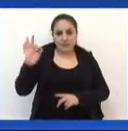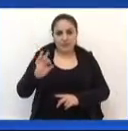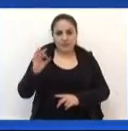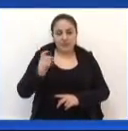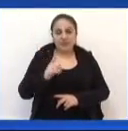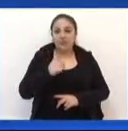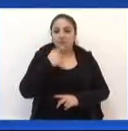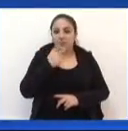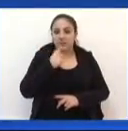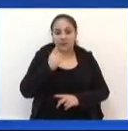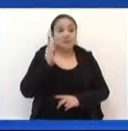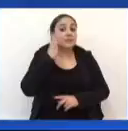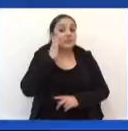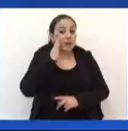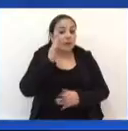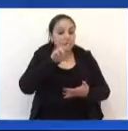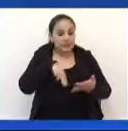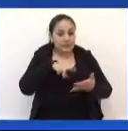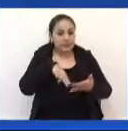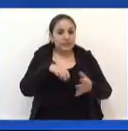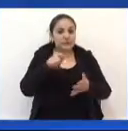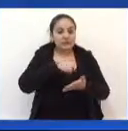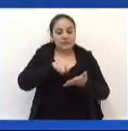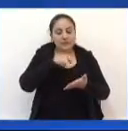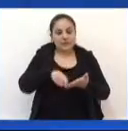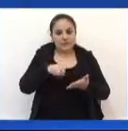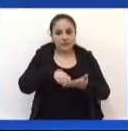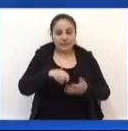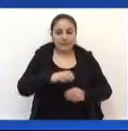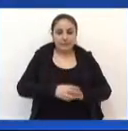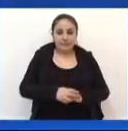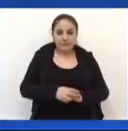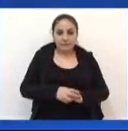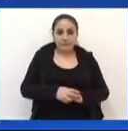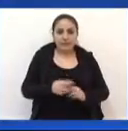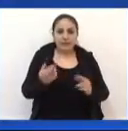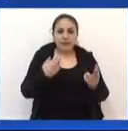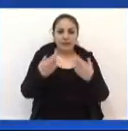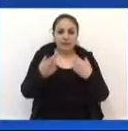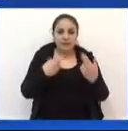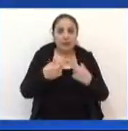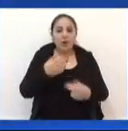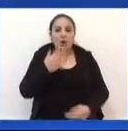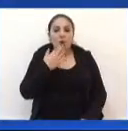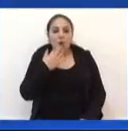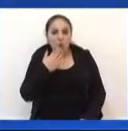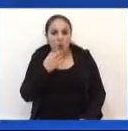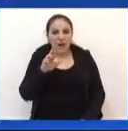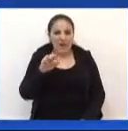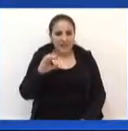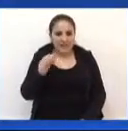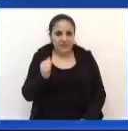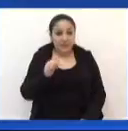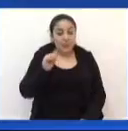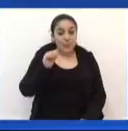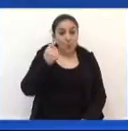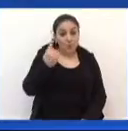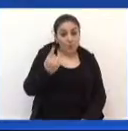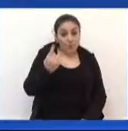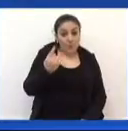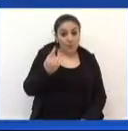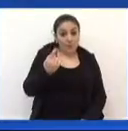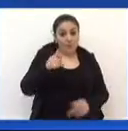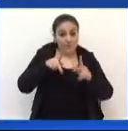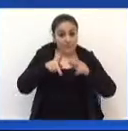0,7%, afirmaram que sabem ler e escrever. No quesito cor e raça, temos uma candidata